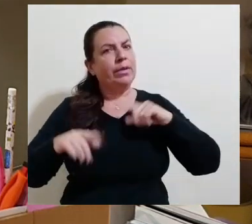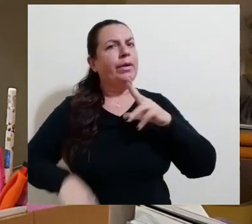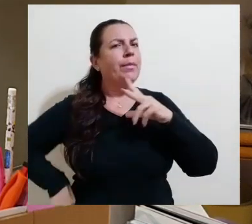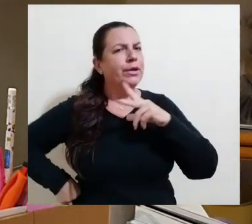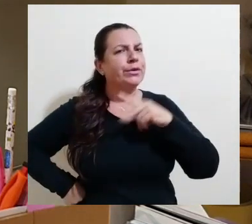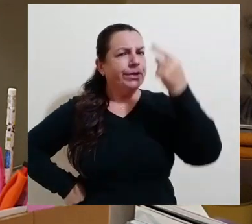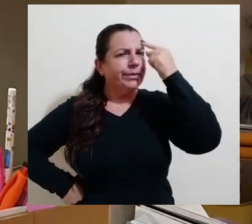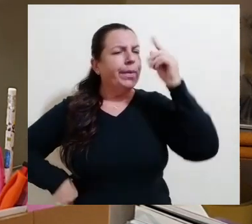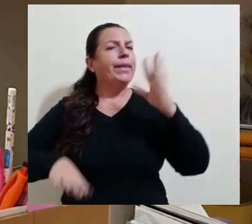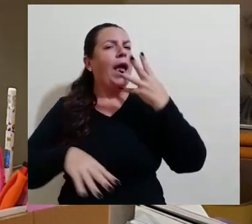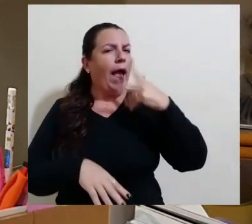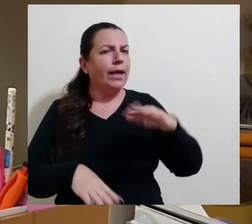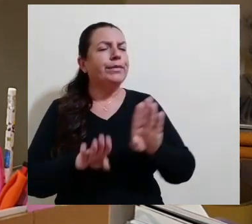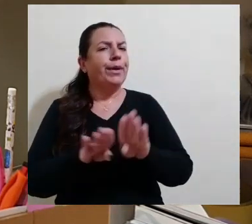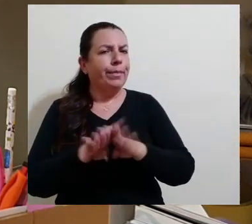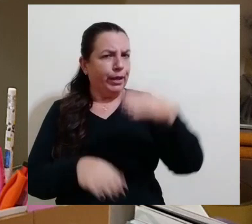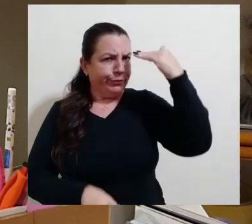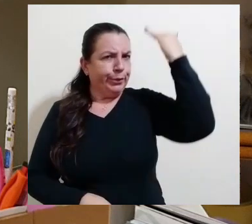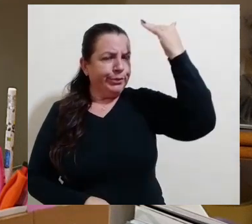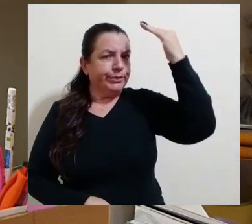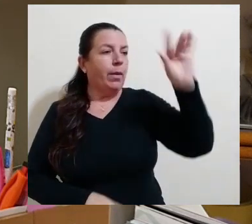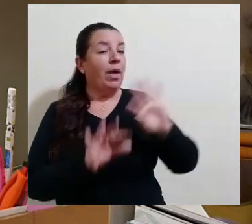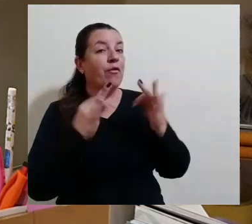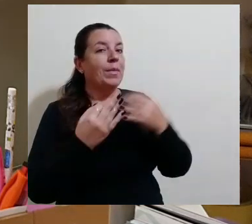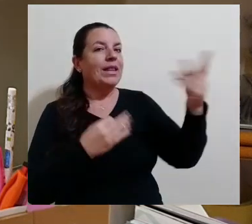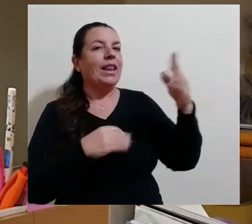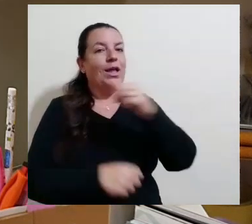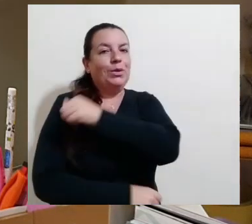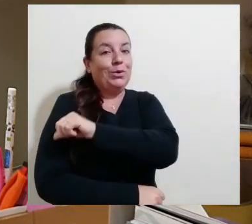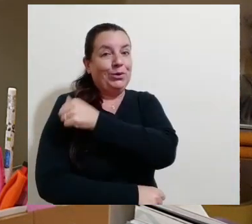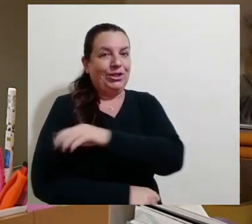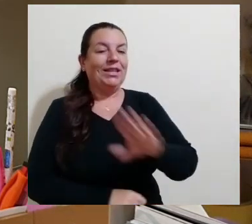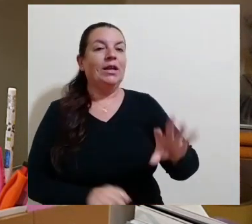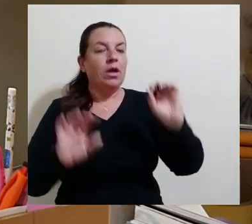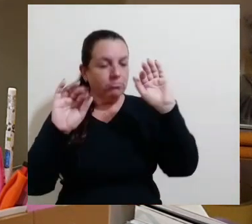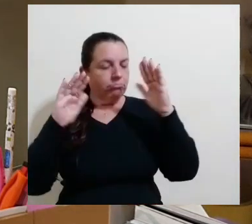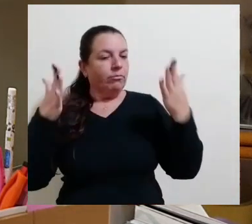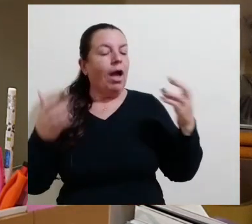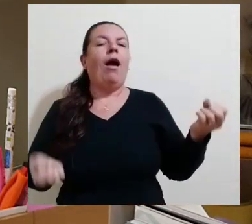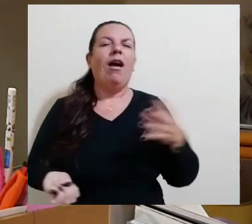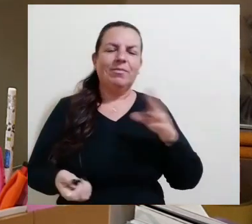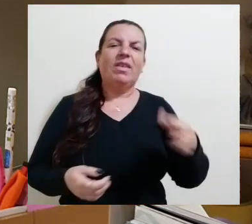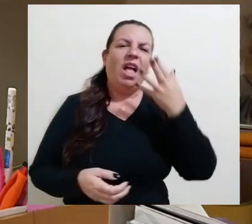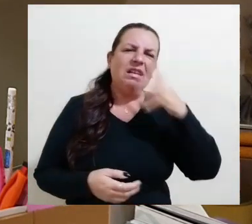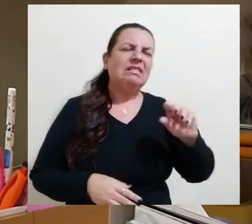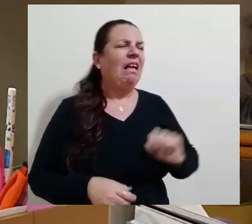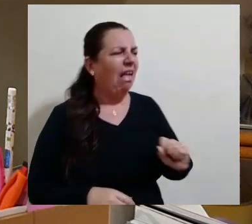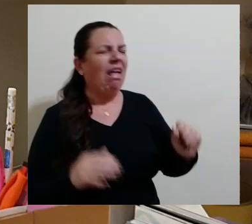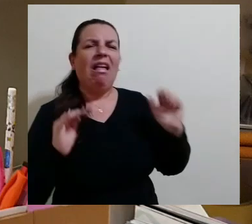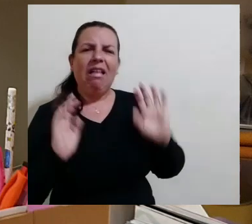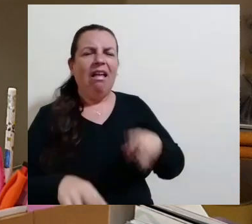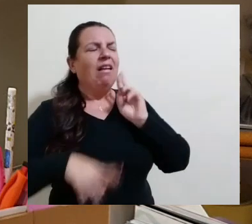acho que para os adultos essa também é uma boa família lá do rio de janeiro resolveu inovar a criançada tava lá de saco cheio